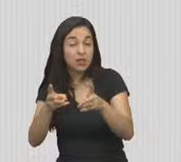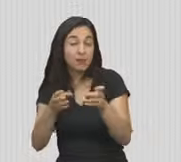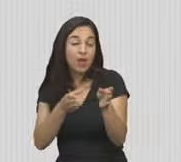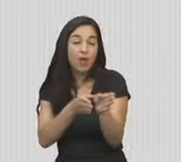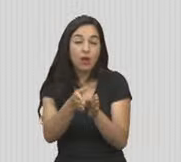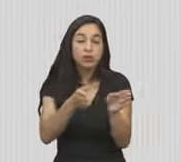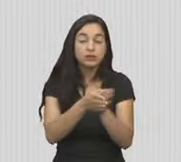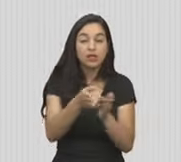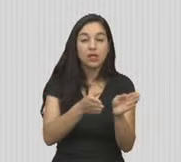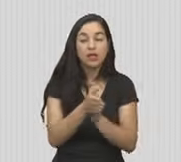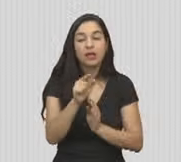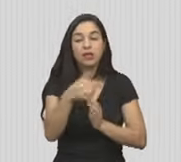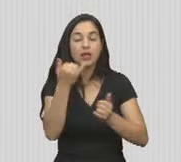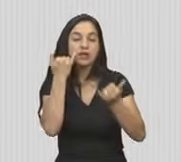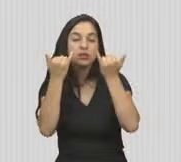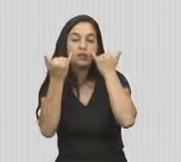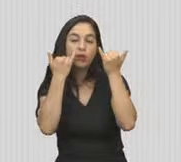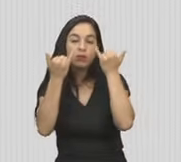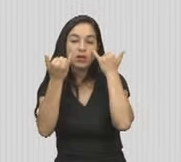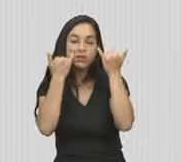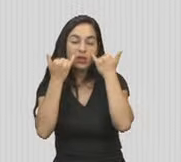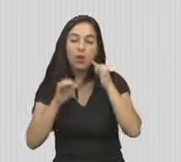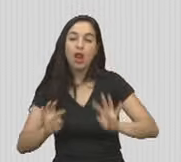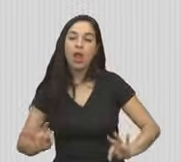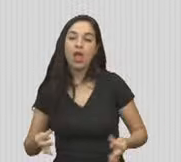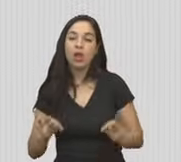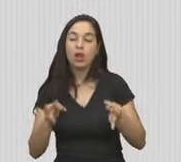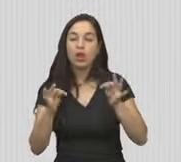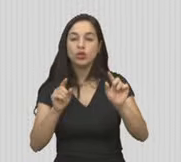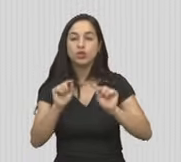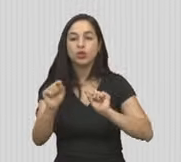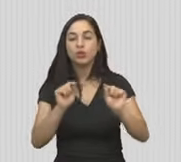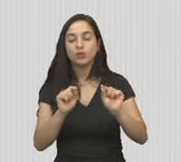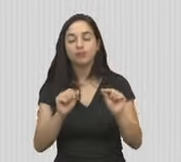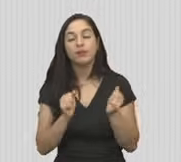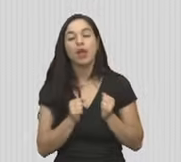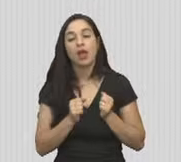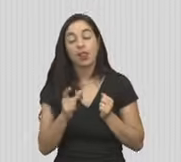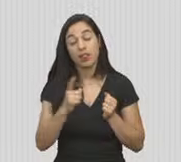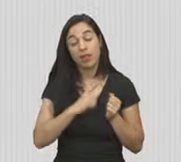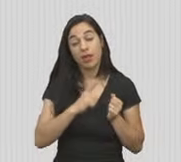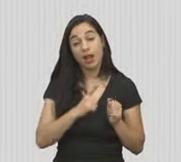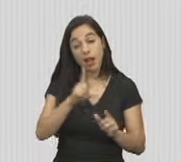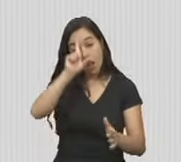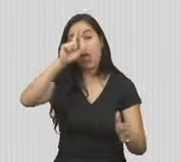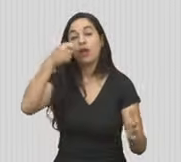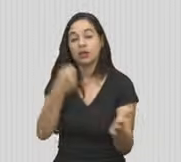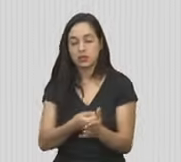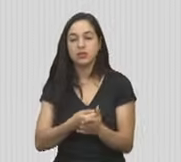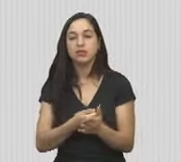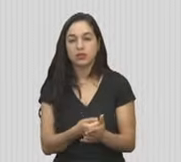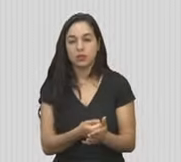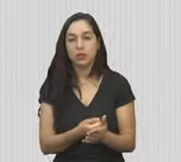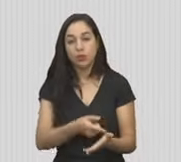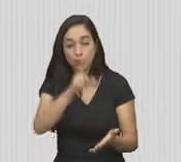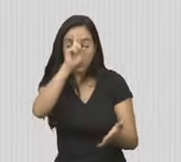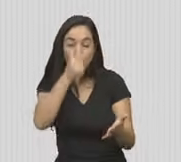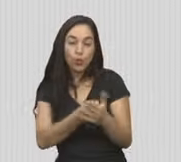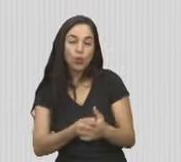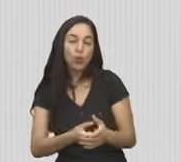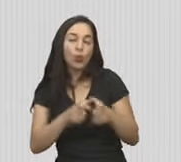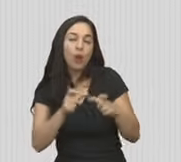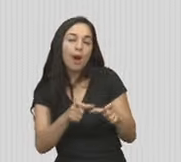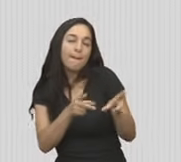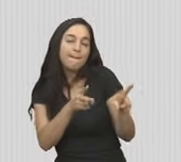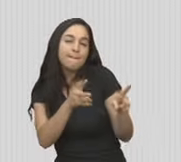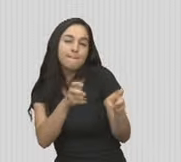essa informação, por meio da tecnologia, ela chega a um centro de decisões, que é o centro de observação.